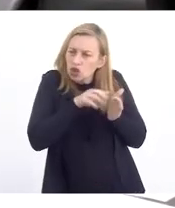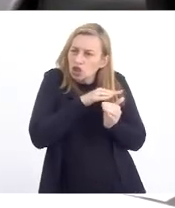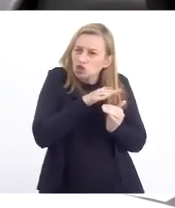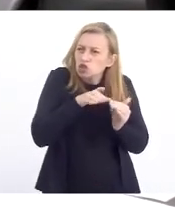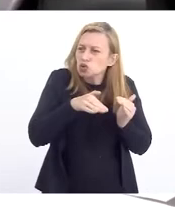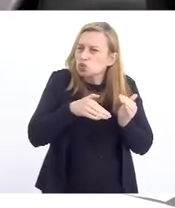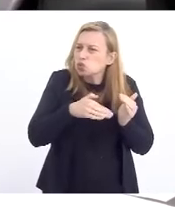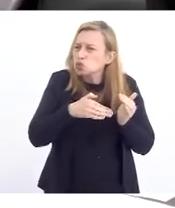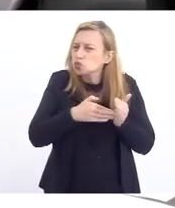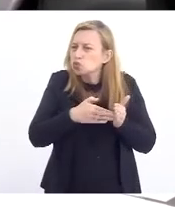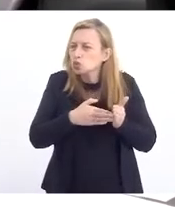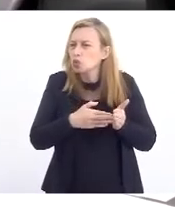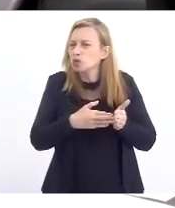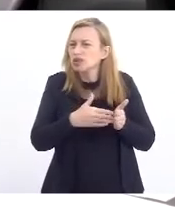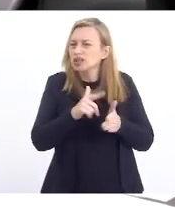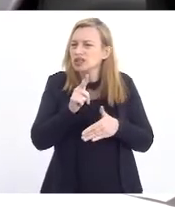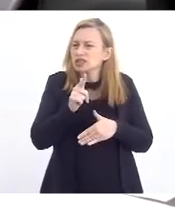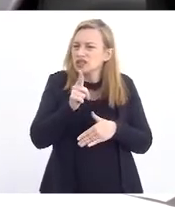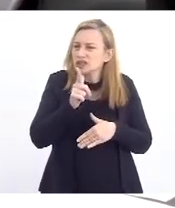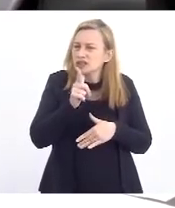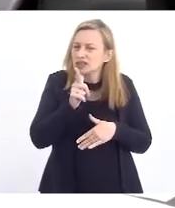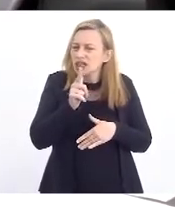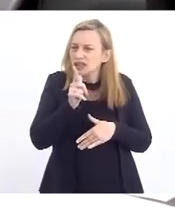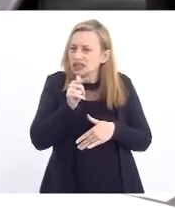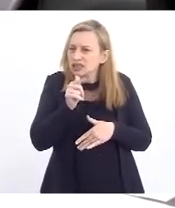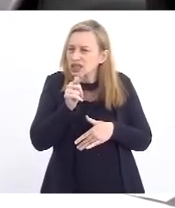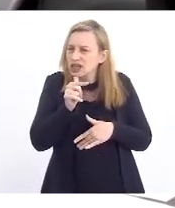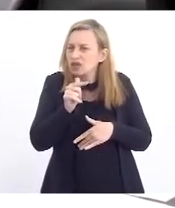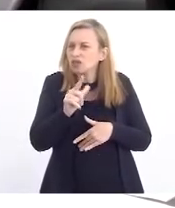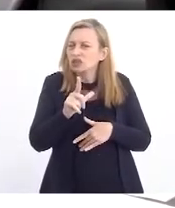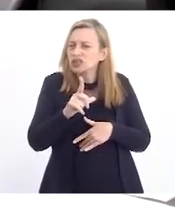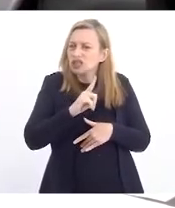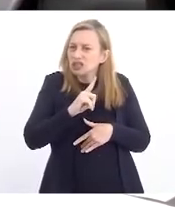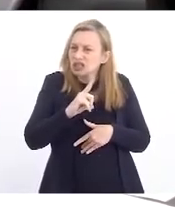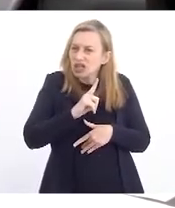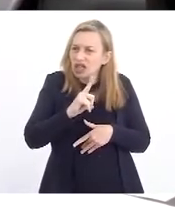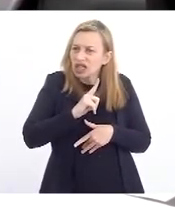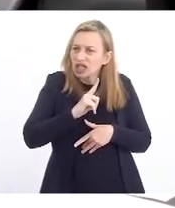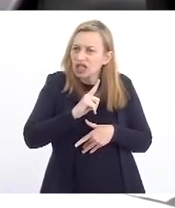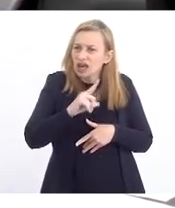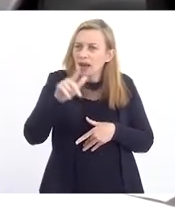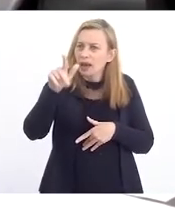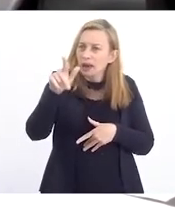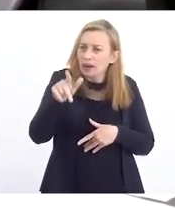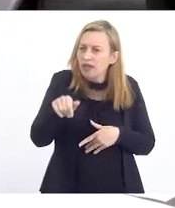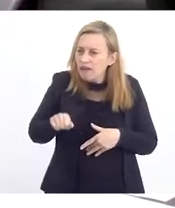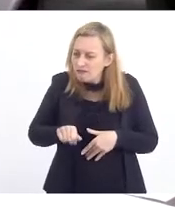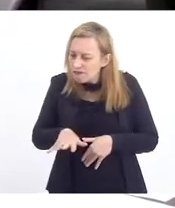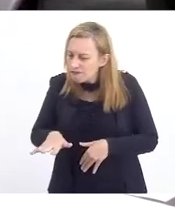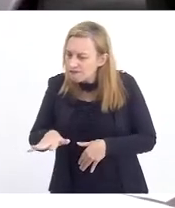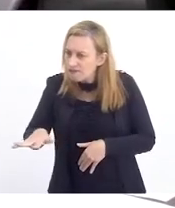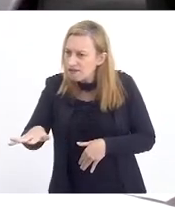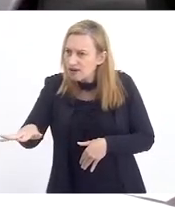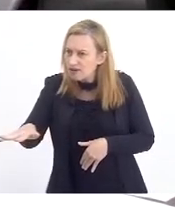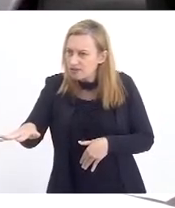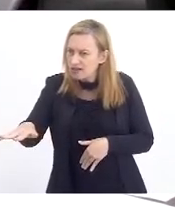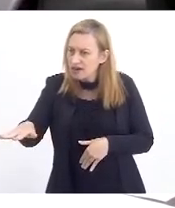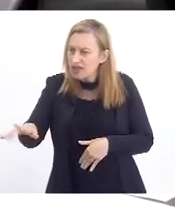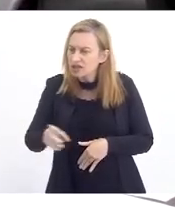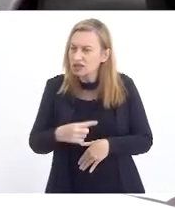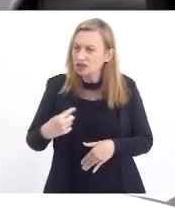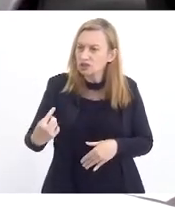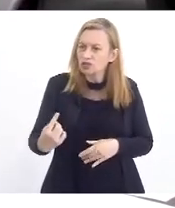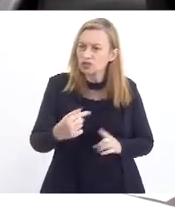as tomadas d'água que existe na periferia das nossas